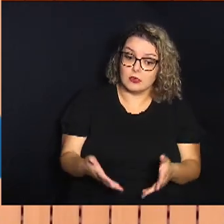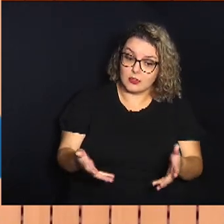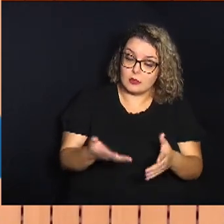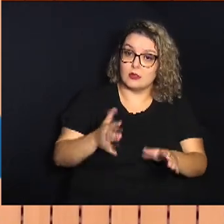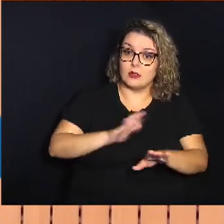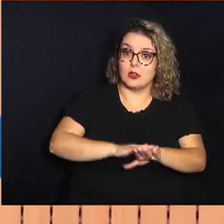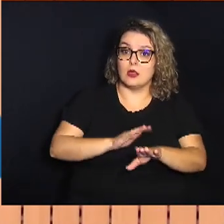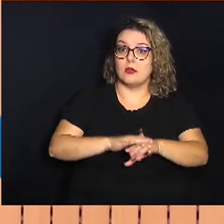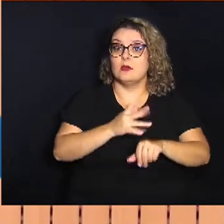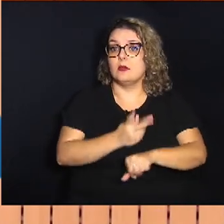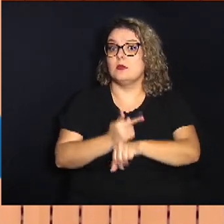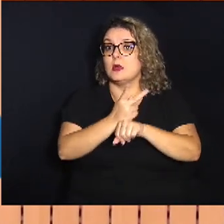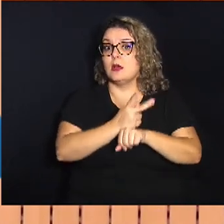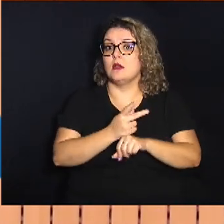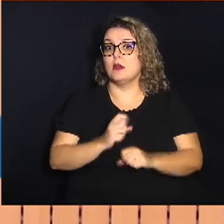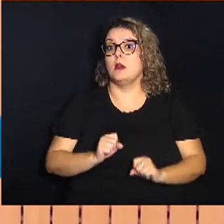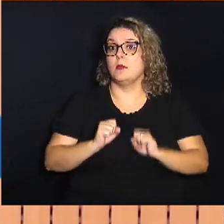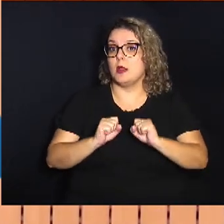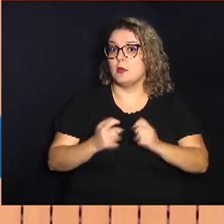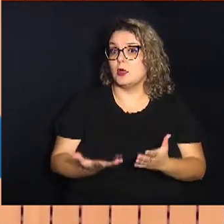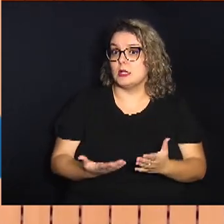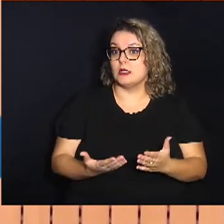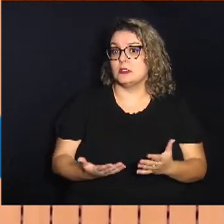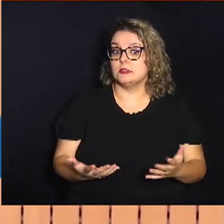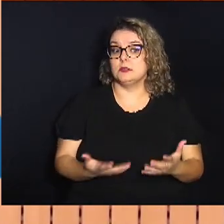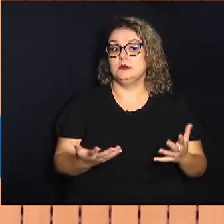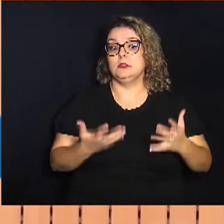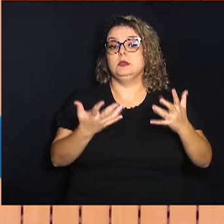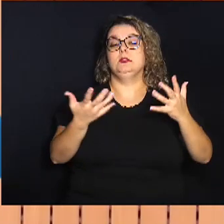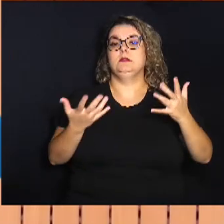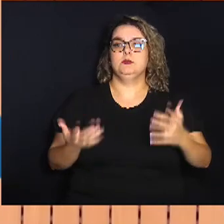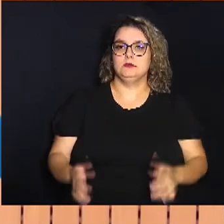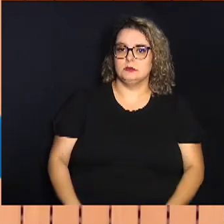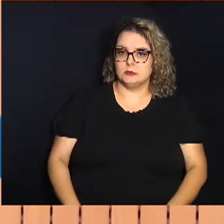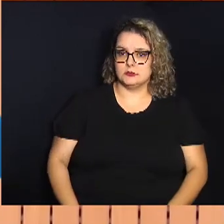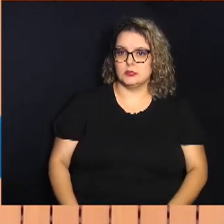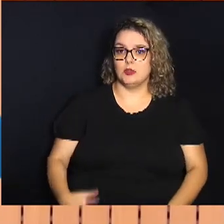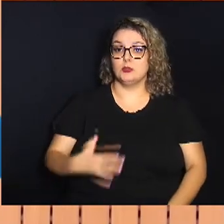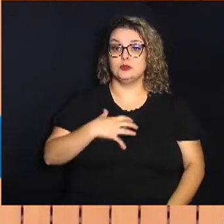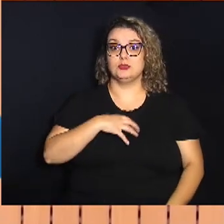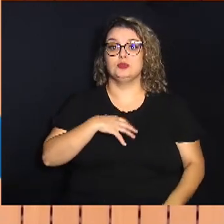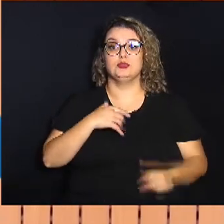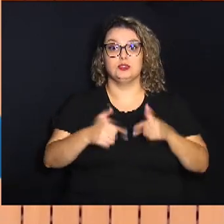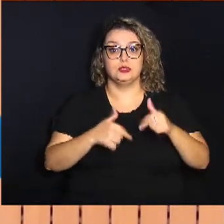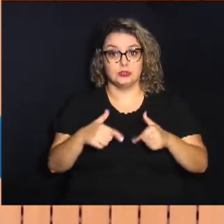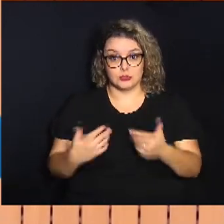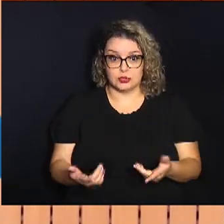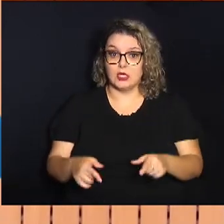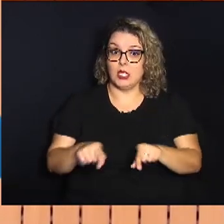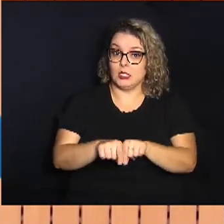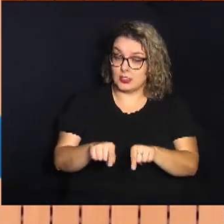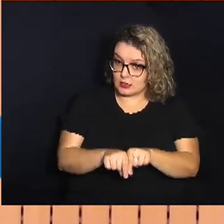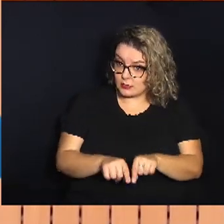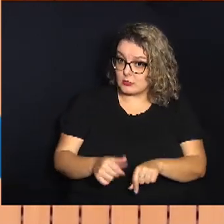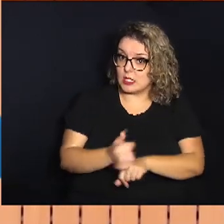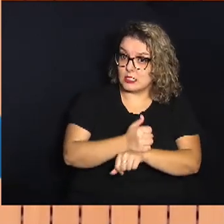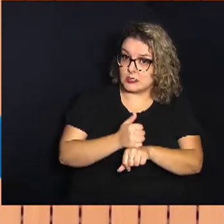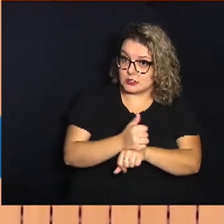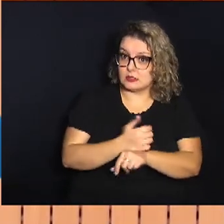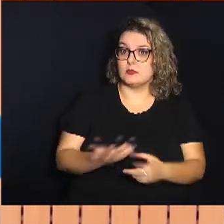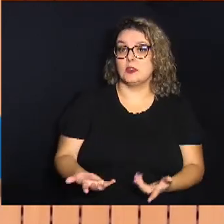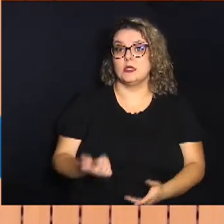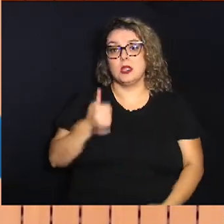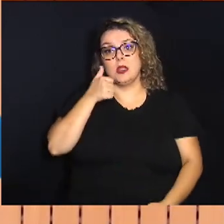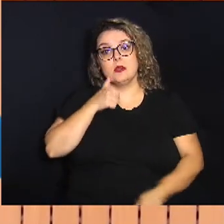gratificada para poder elevar um pouco mais a condição de trabalho, inclusive, desses profissionais e dessas